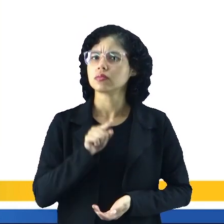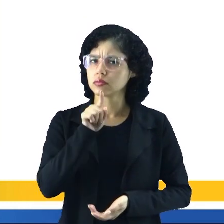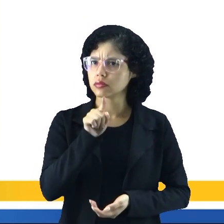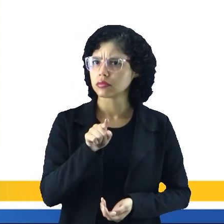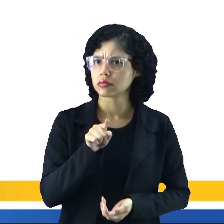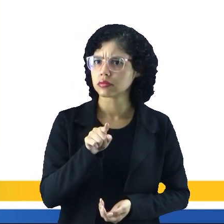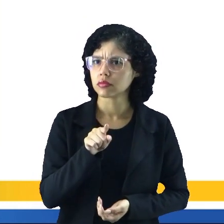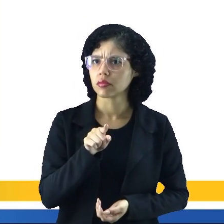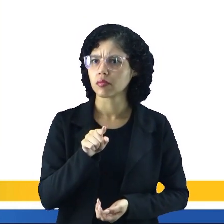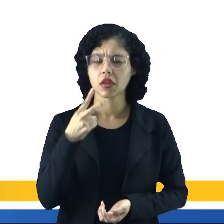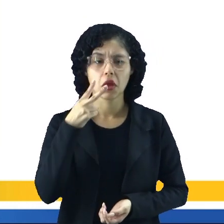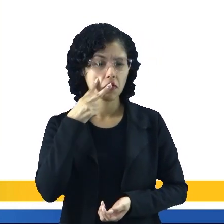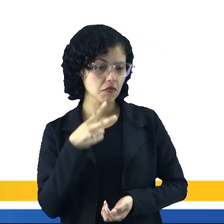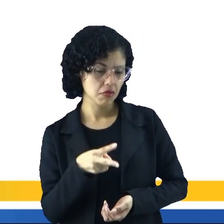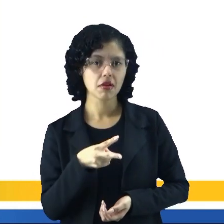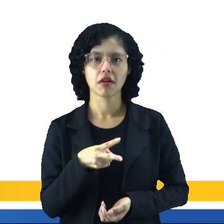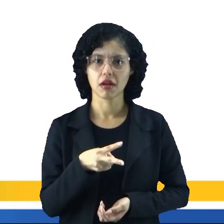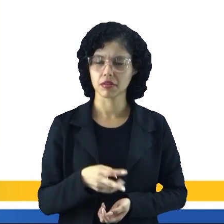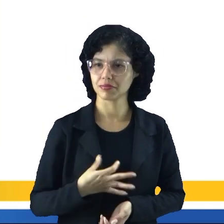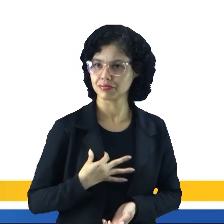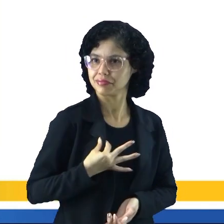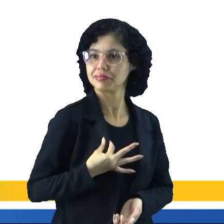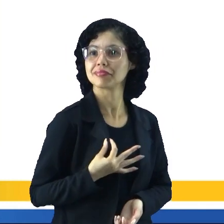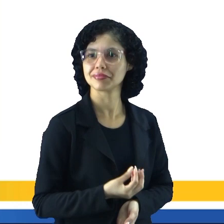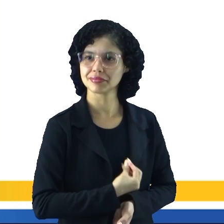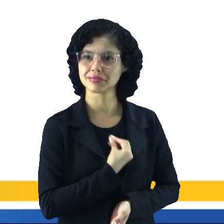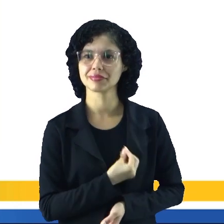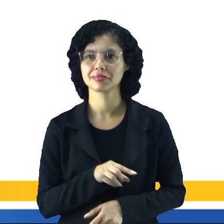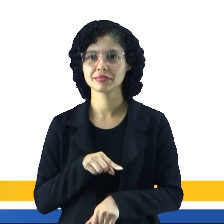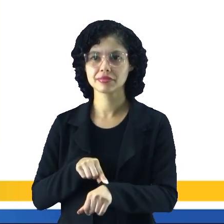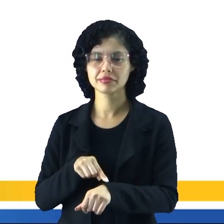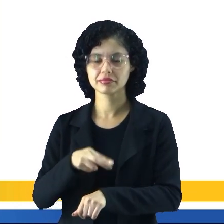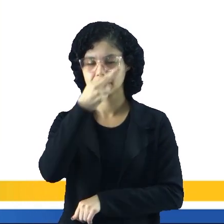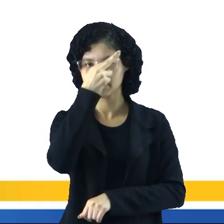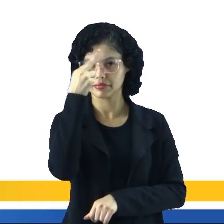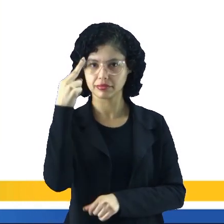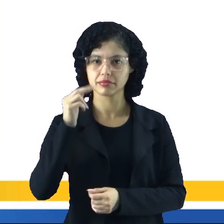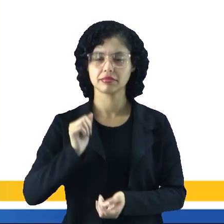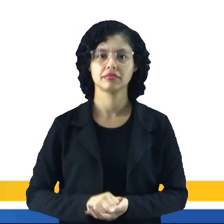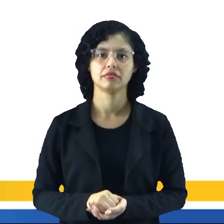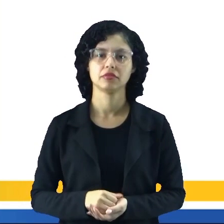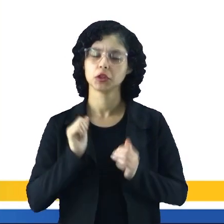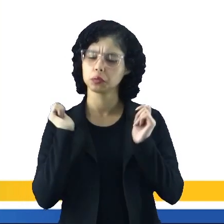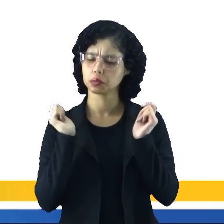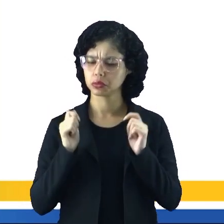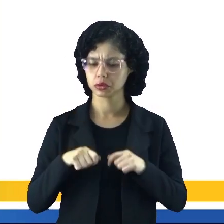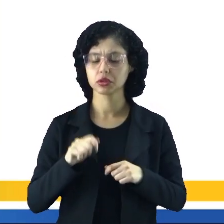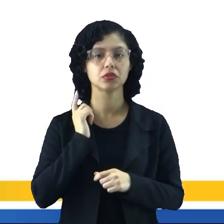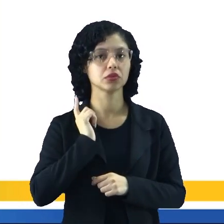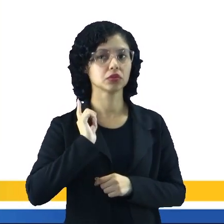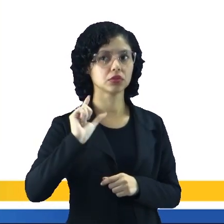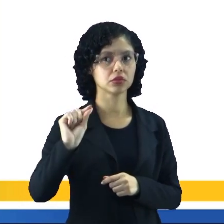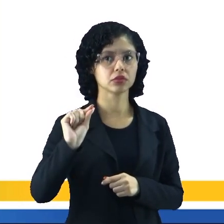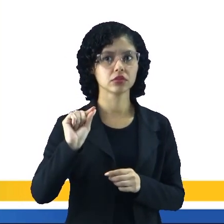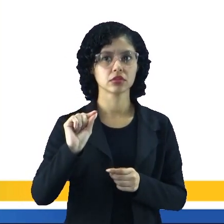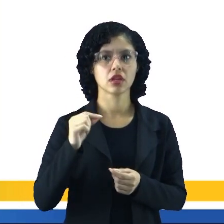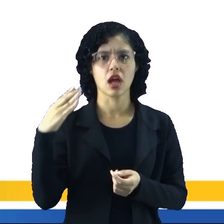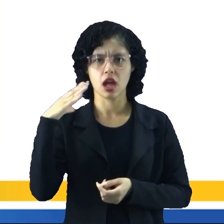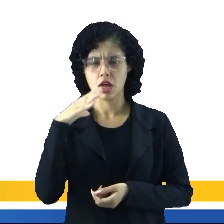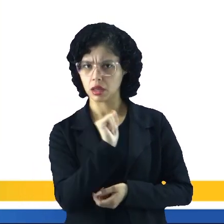se sente privilegiado por viver em um tempo na história em que é possível alcançar de